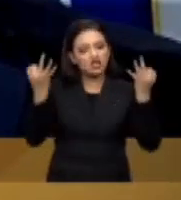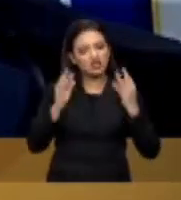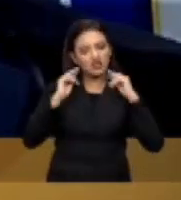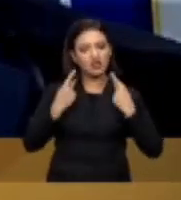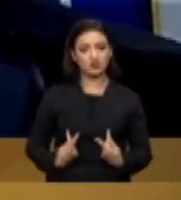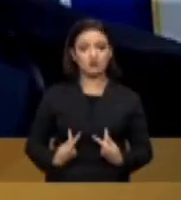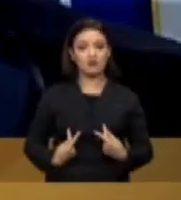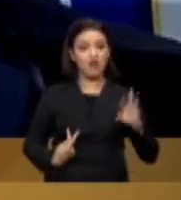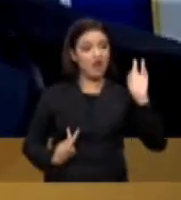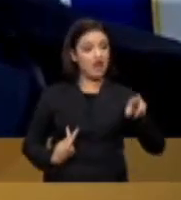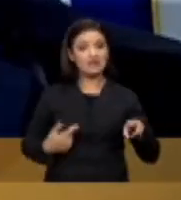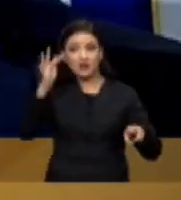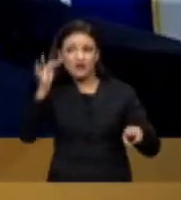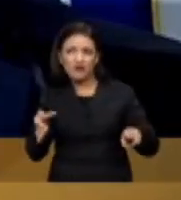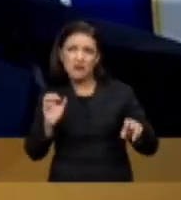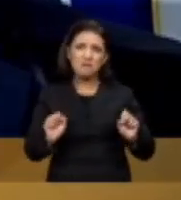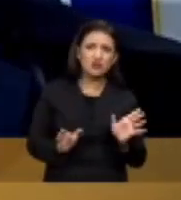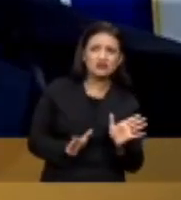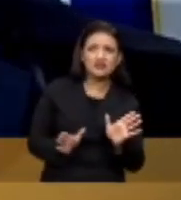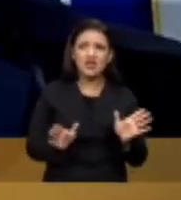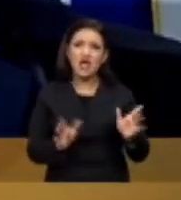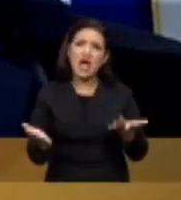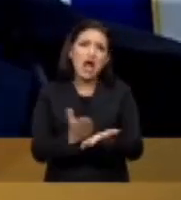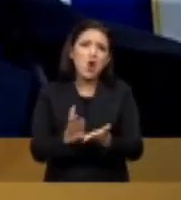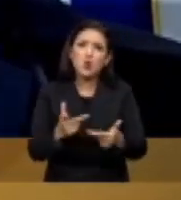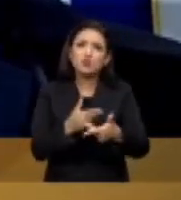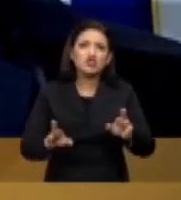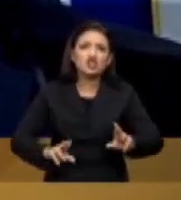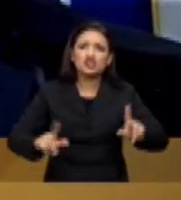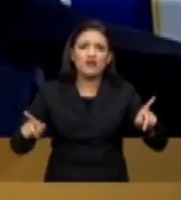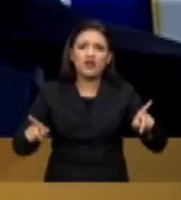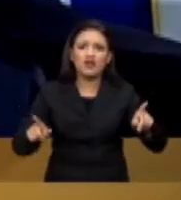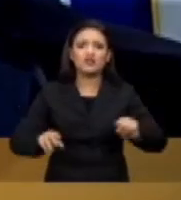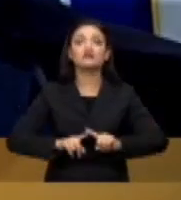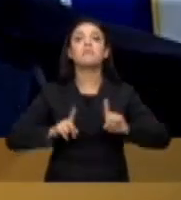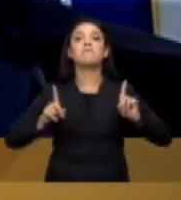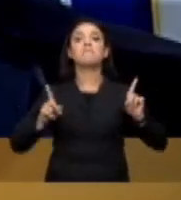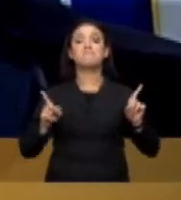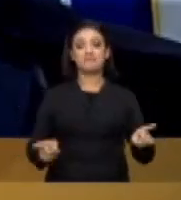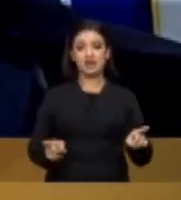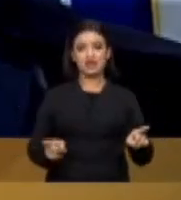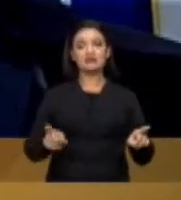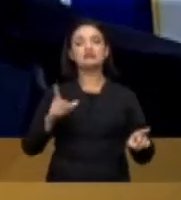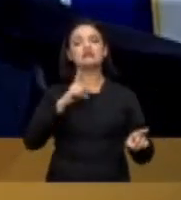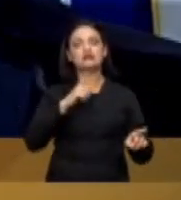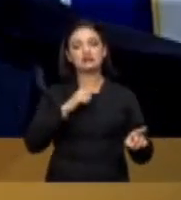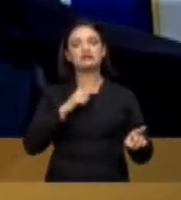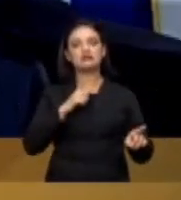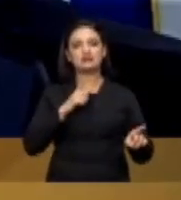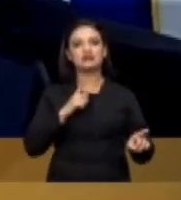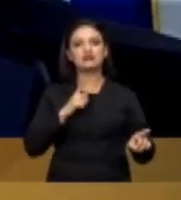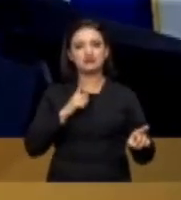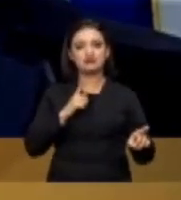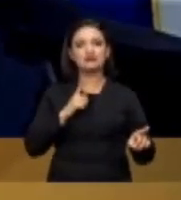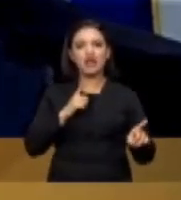podem até trilhar caminhos diversos, divergindo quanto aos meios, mas convergindo quanto aos fins. a promoção da dignidade humana.